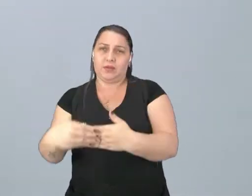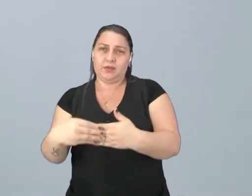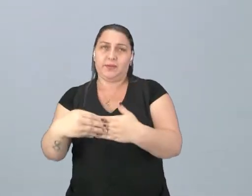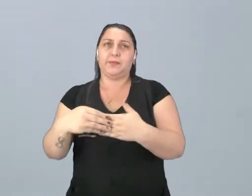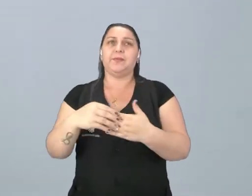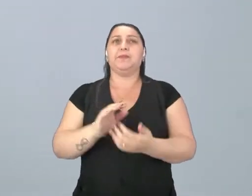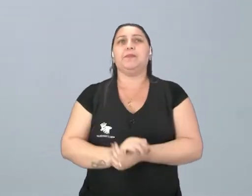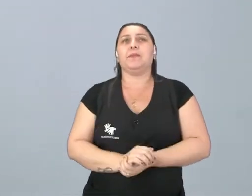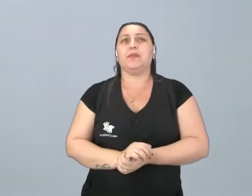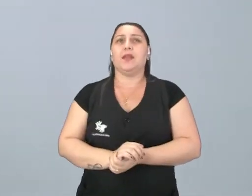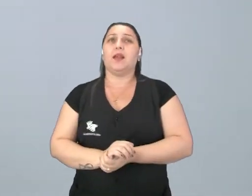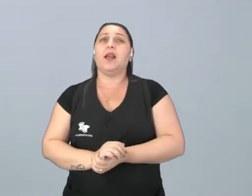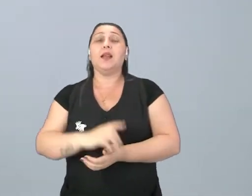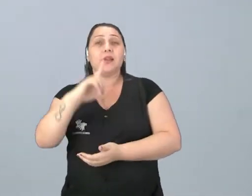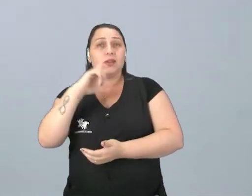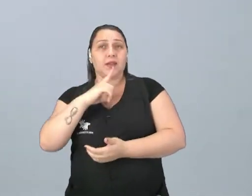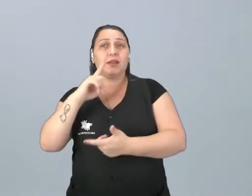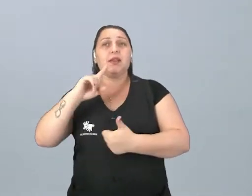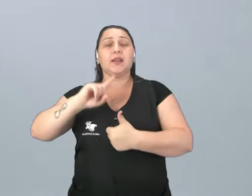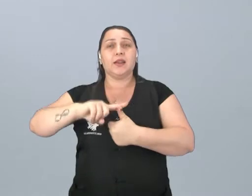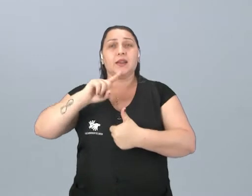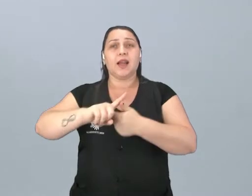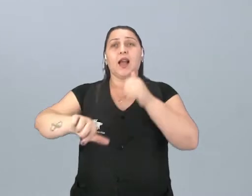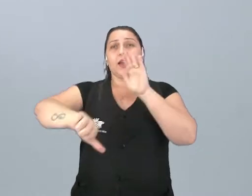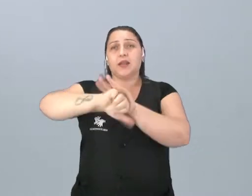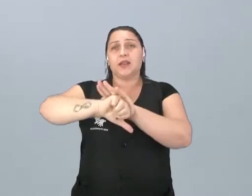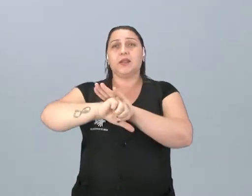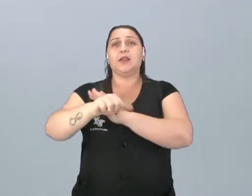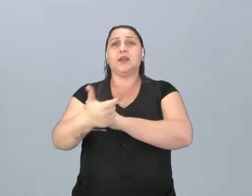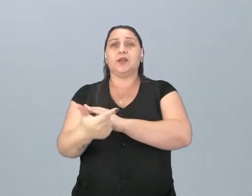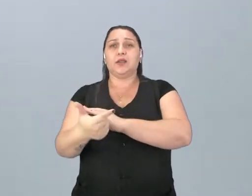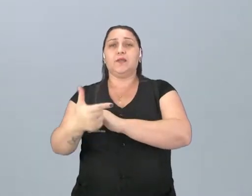isso. Então a gente vai ter a crise de 29,